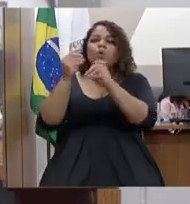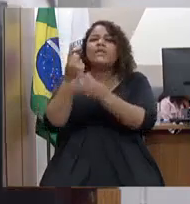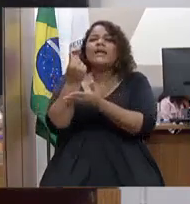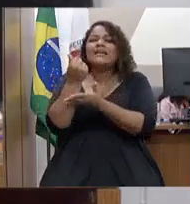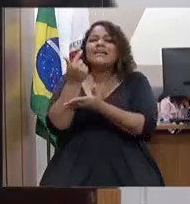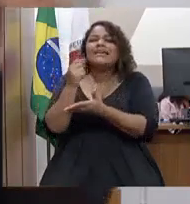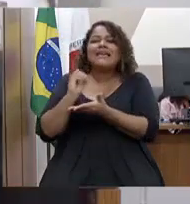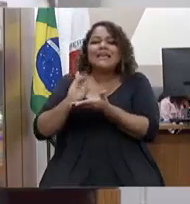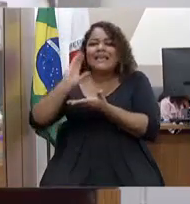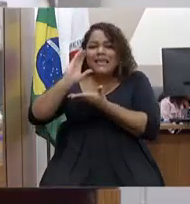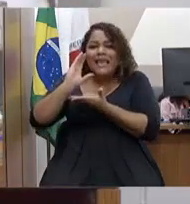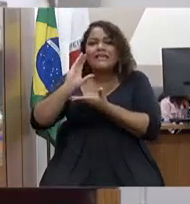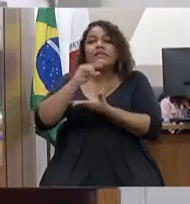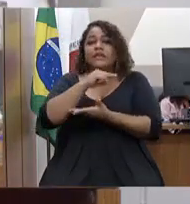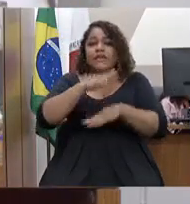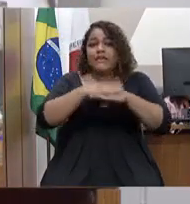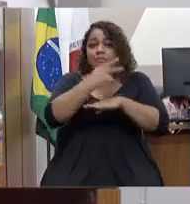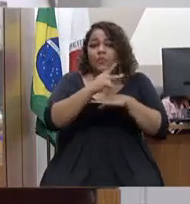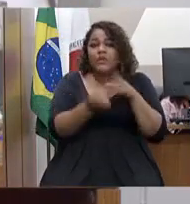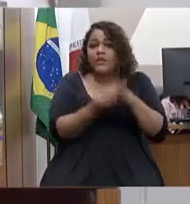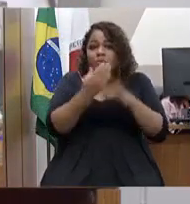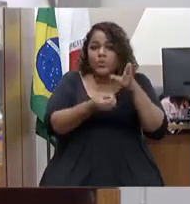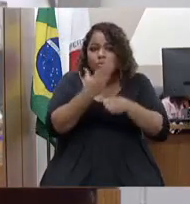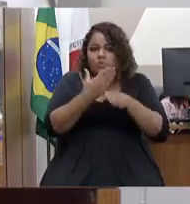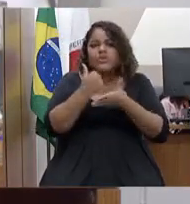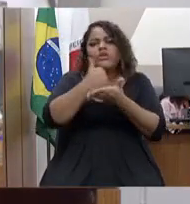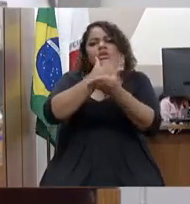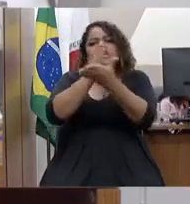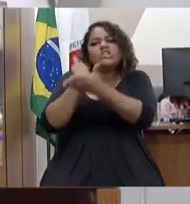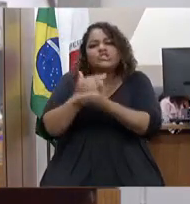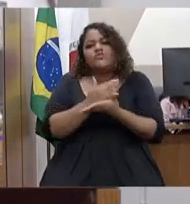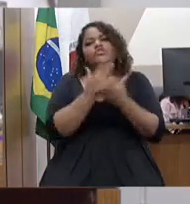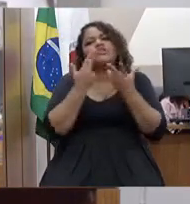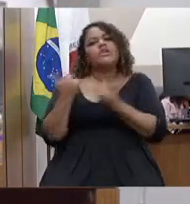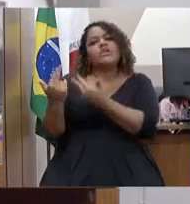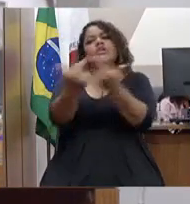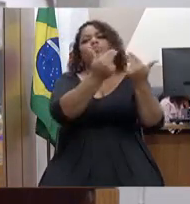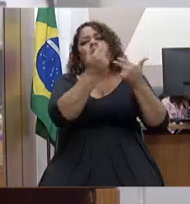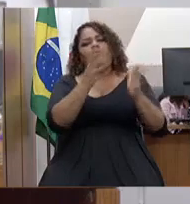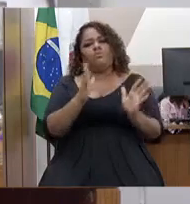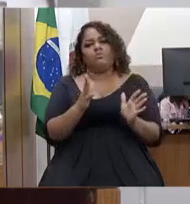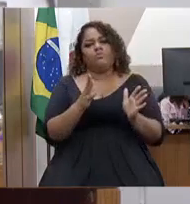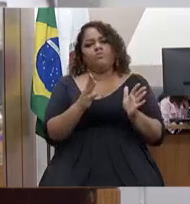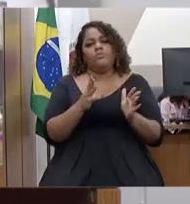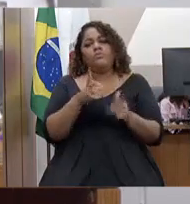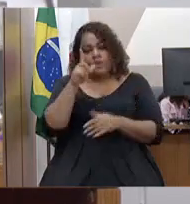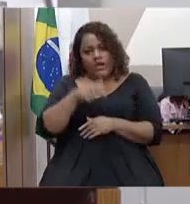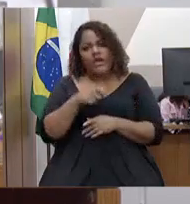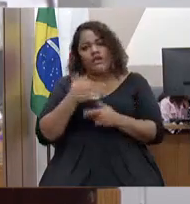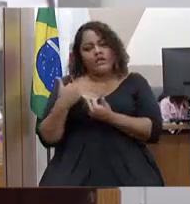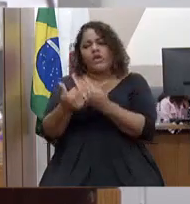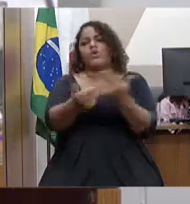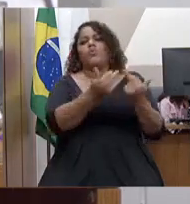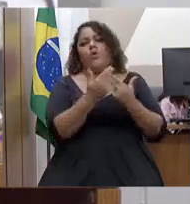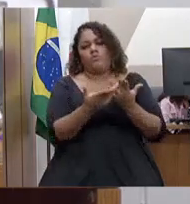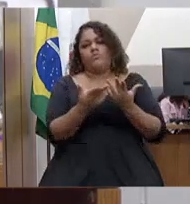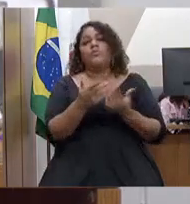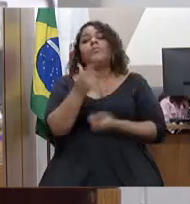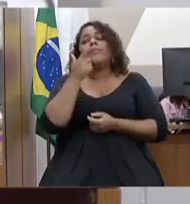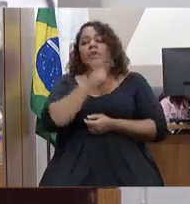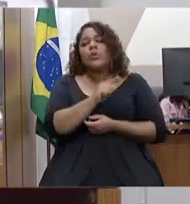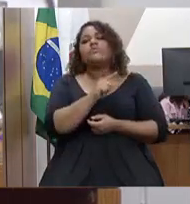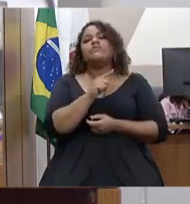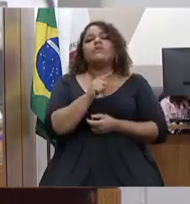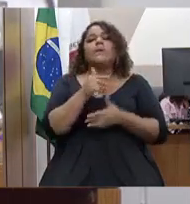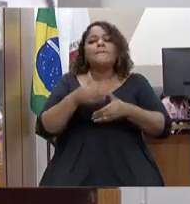e dividir para todos nós em parte igual em parte igual é fazer com que nós tenhamos melhores qualidades de